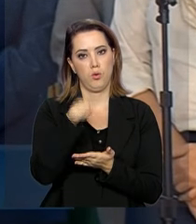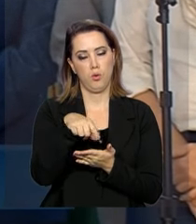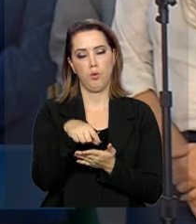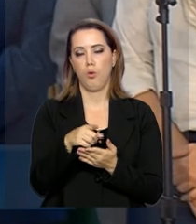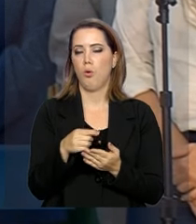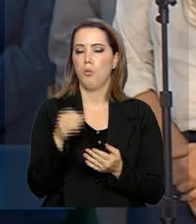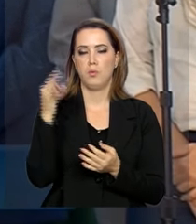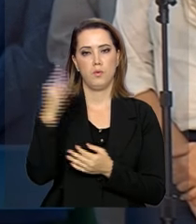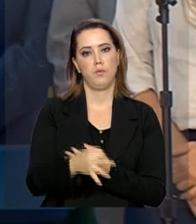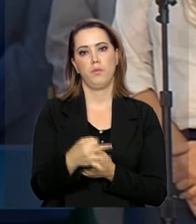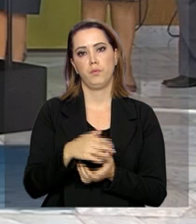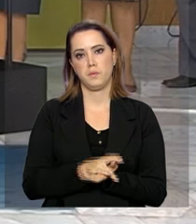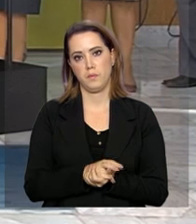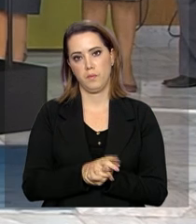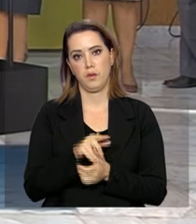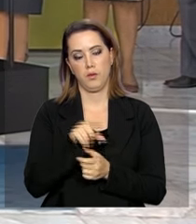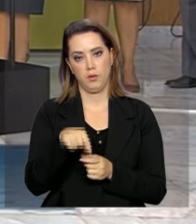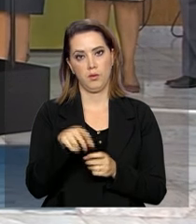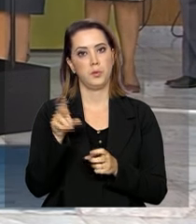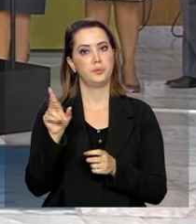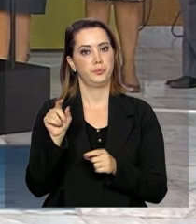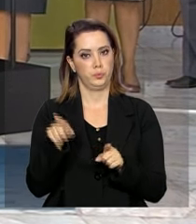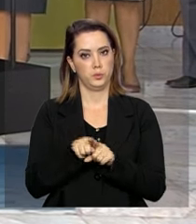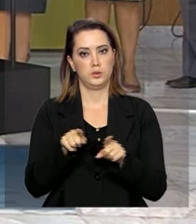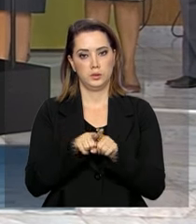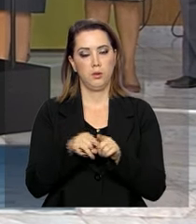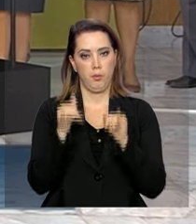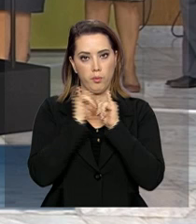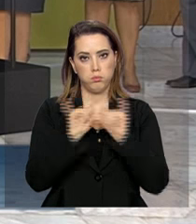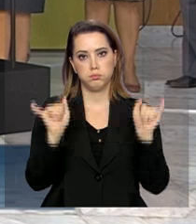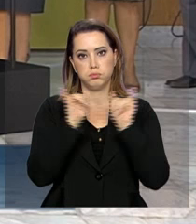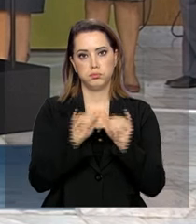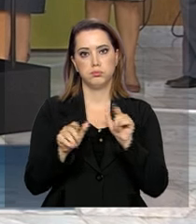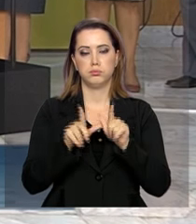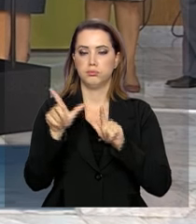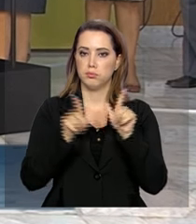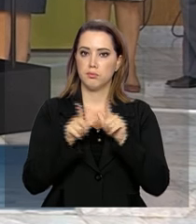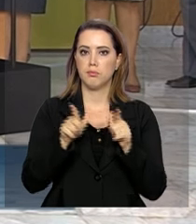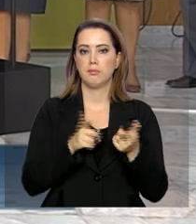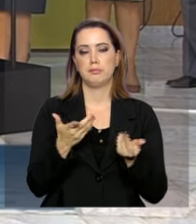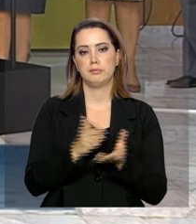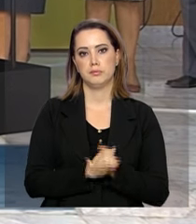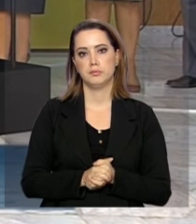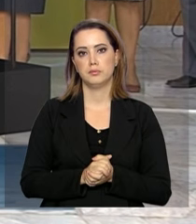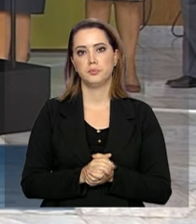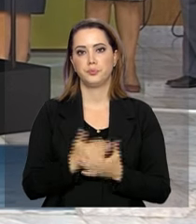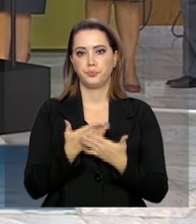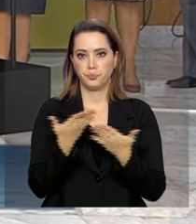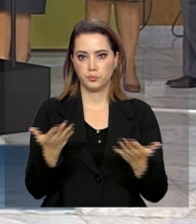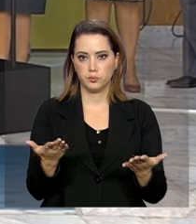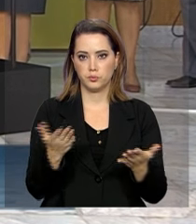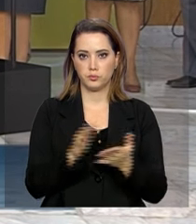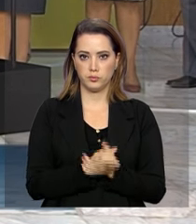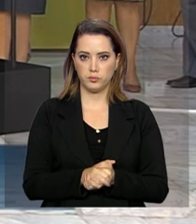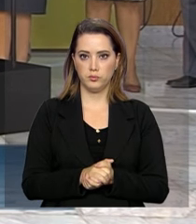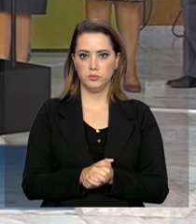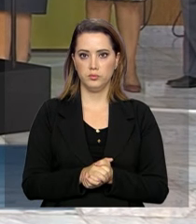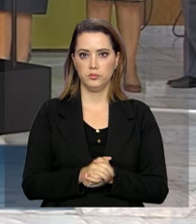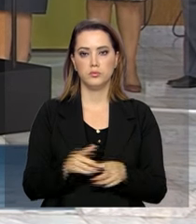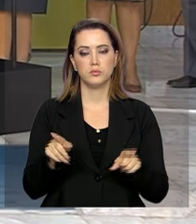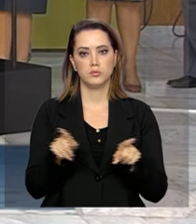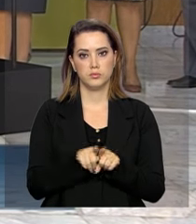Fecha aspas. Isso também foi noticiado pelos senhores. Foi noticiado pelos senhores